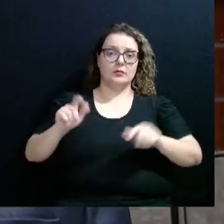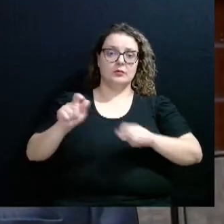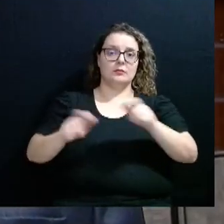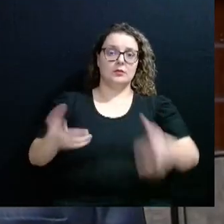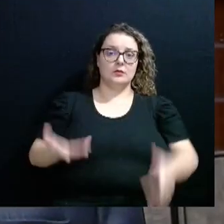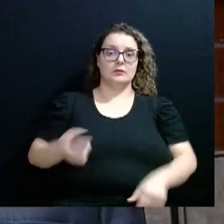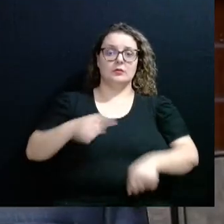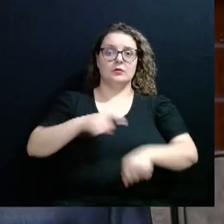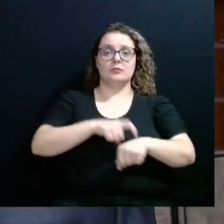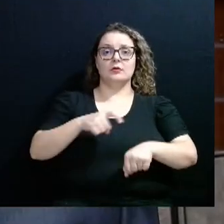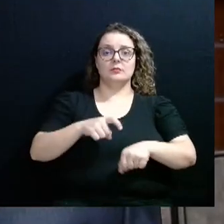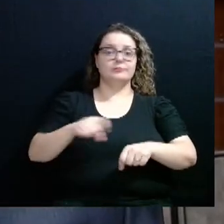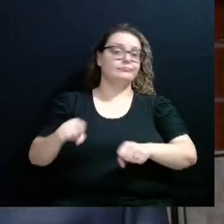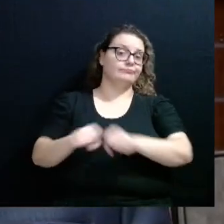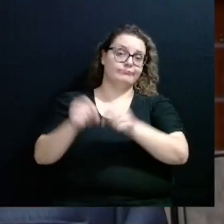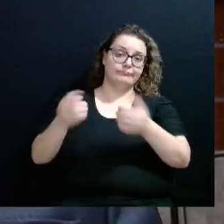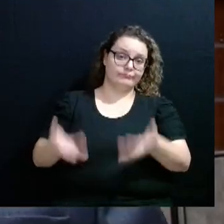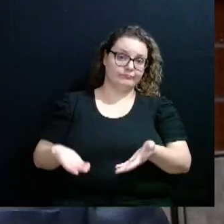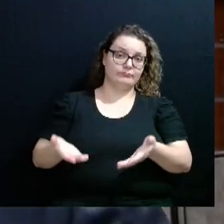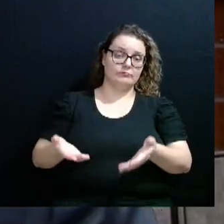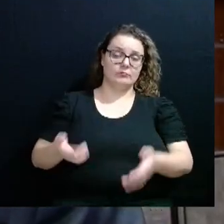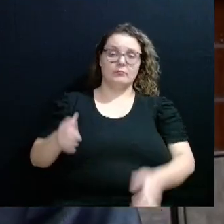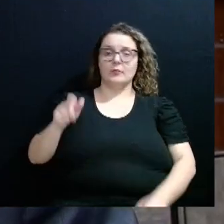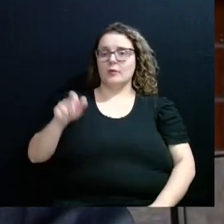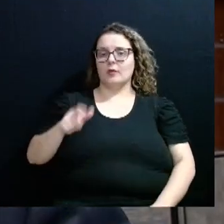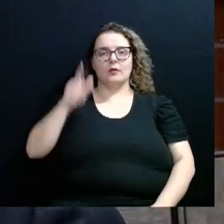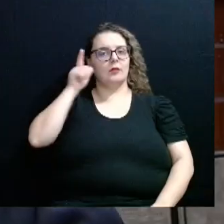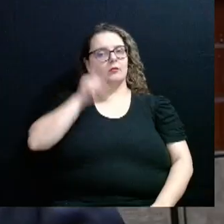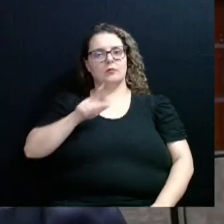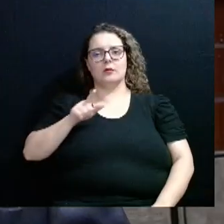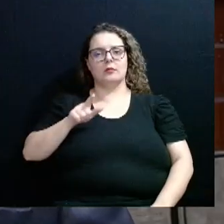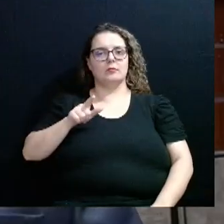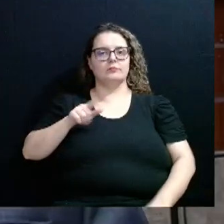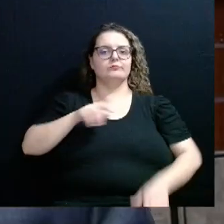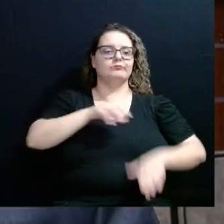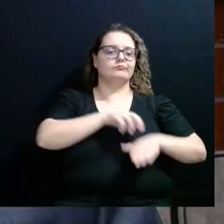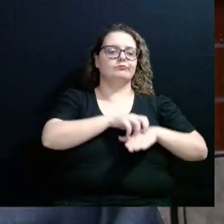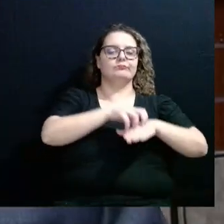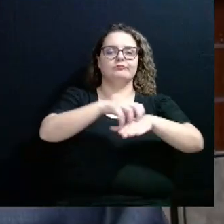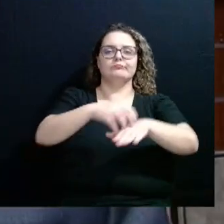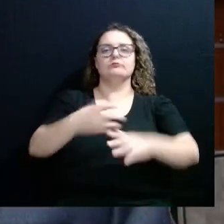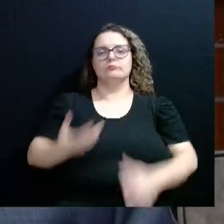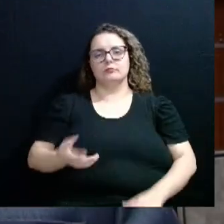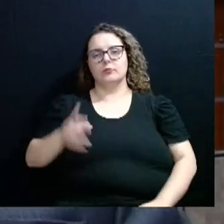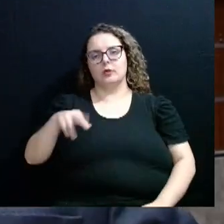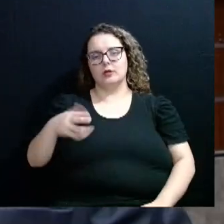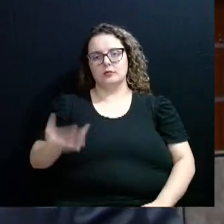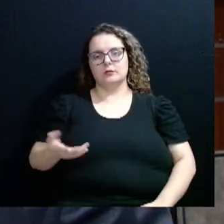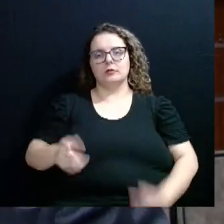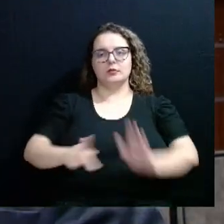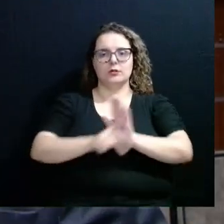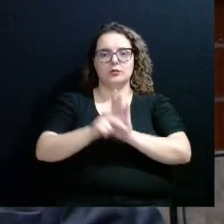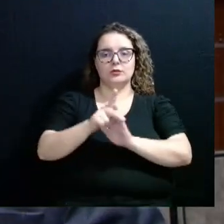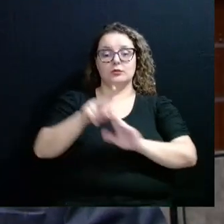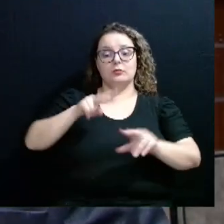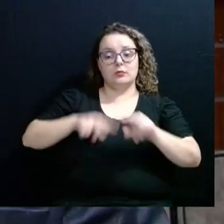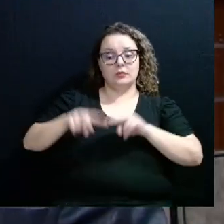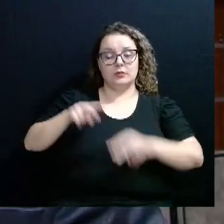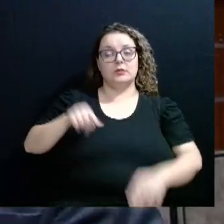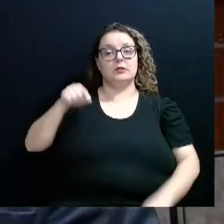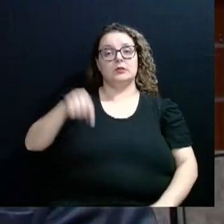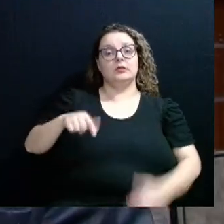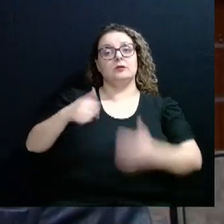está quebrado. E essa pessoa não consegue se locomover por causa disso. Então, o projeto da gente visa que esse